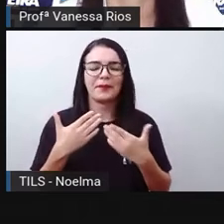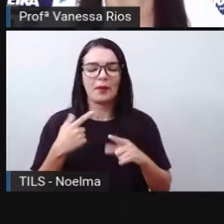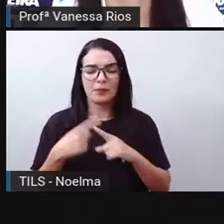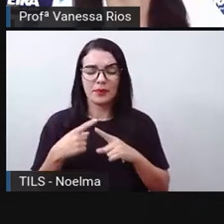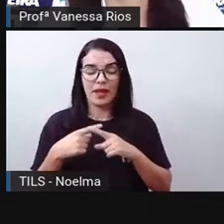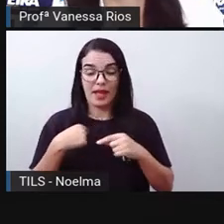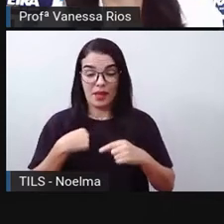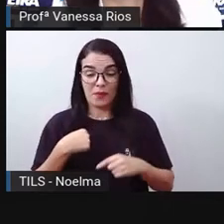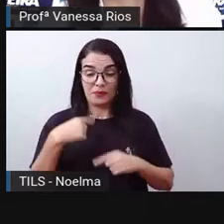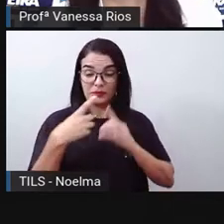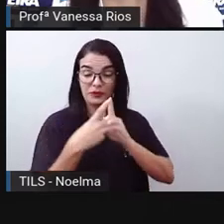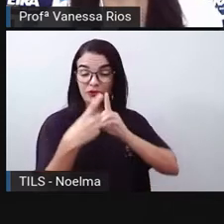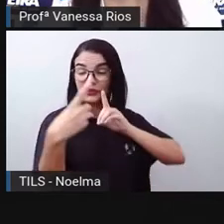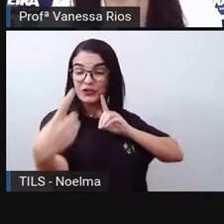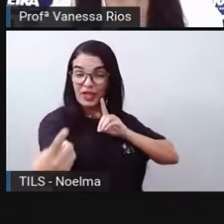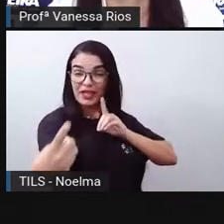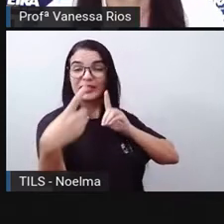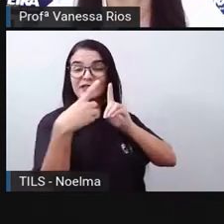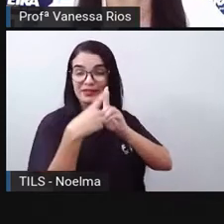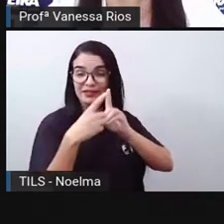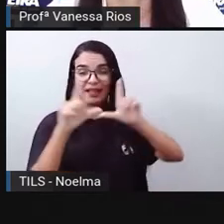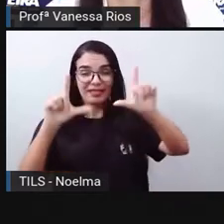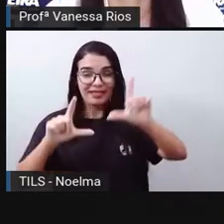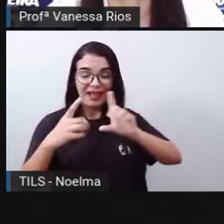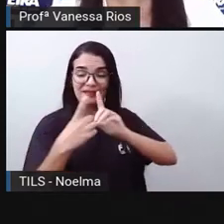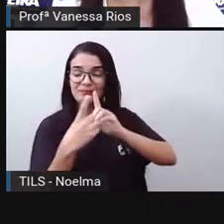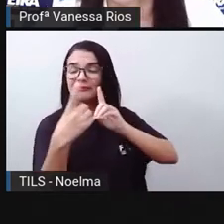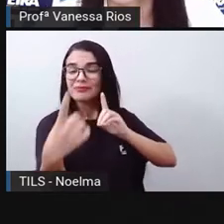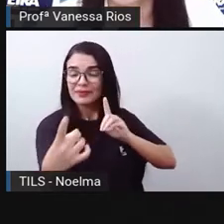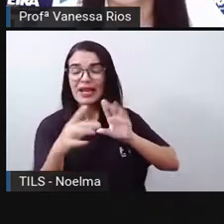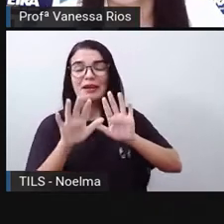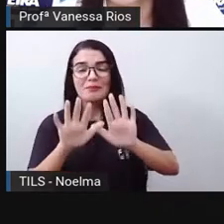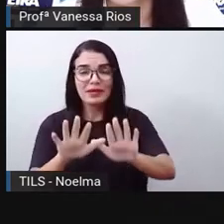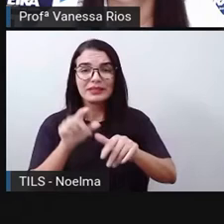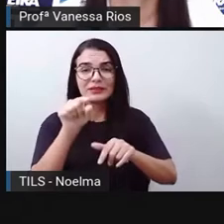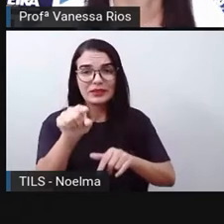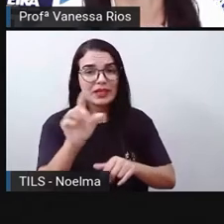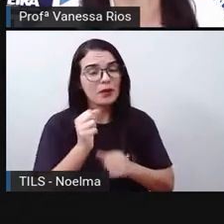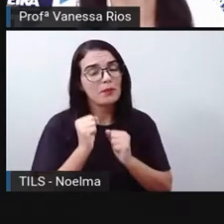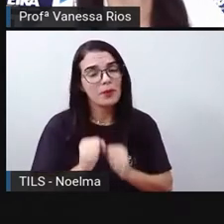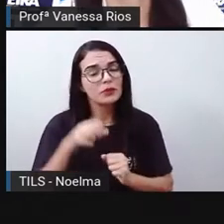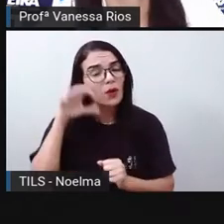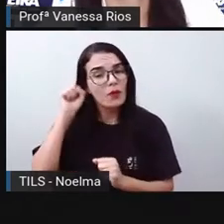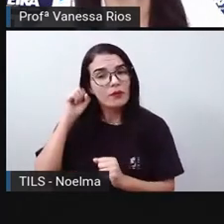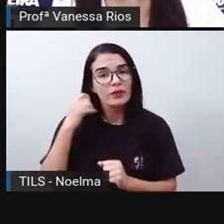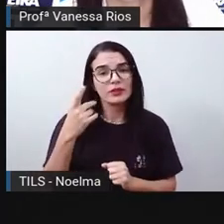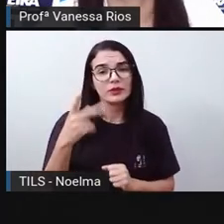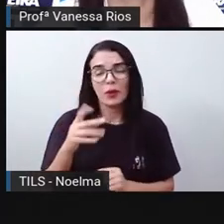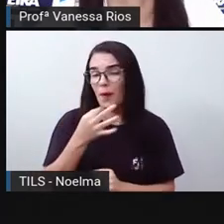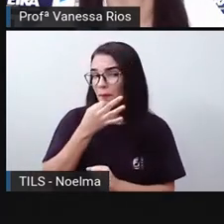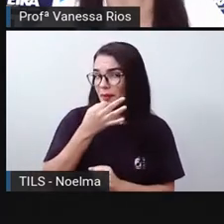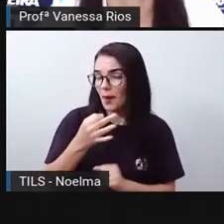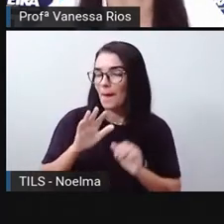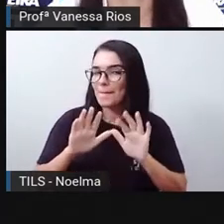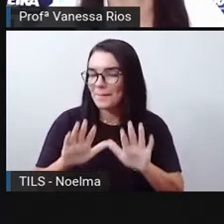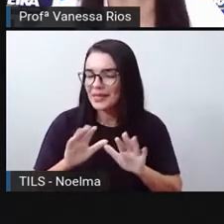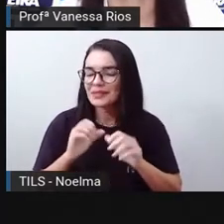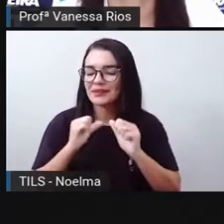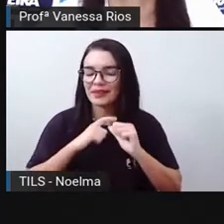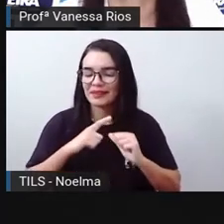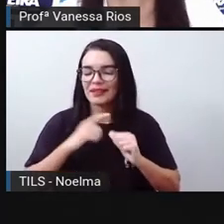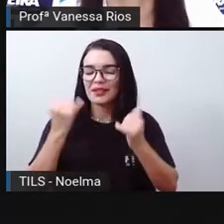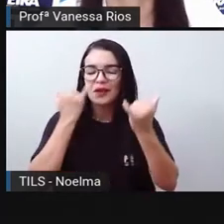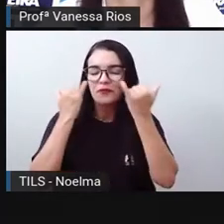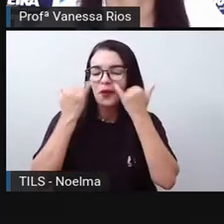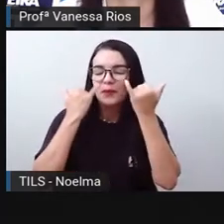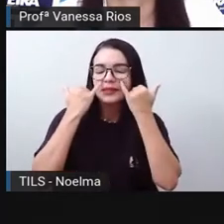distante, mesmo que a pró do outro lado da tela, sem poder ouvir de repente a sua opinião, mas a gente vai observar aí, através das